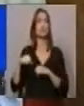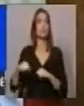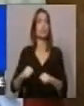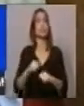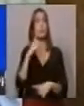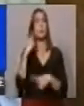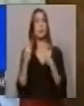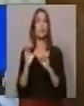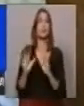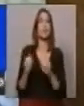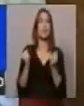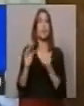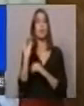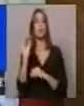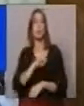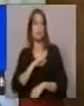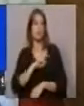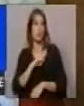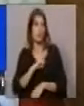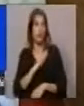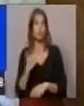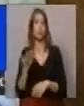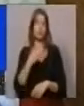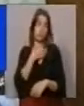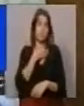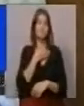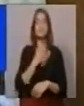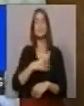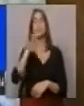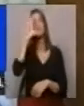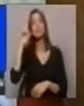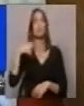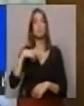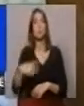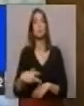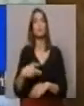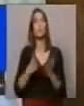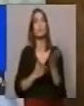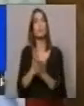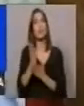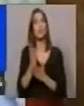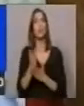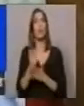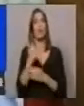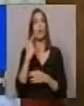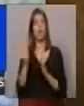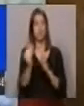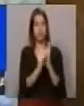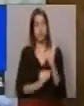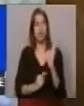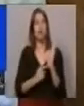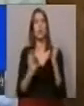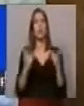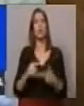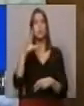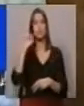procurar salvar bancos privados da bancarrota, o Estado português continua a apresentar no orçamento de Estado uma